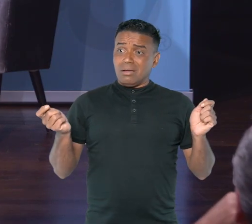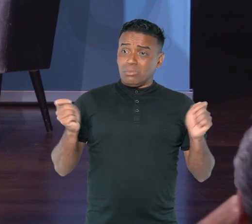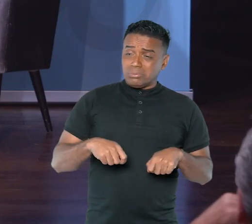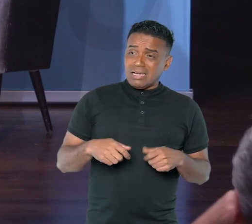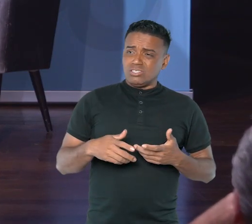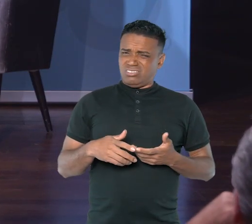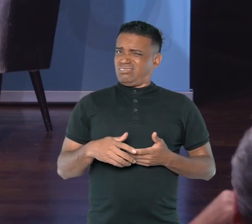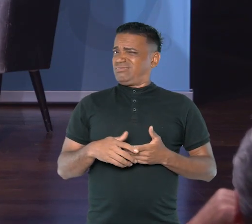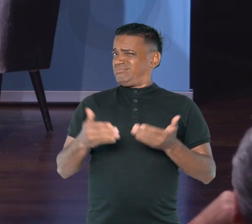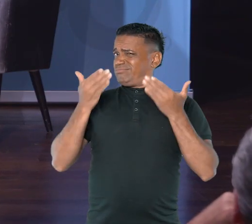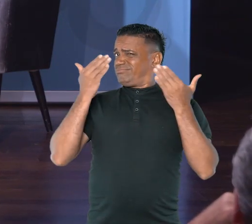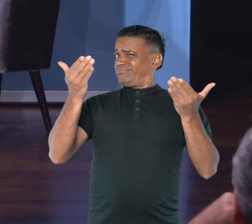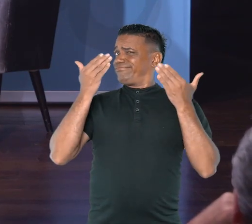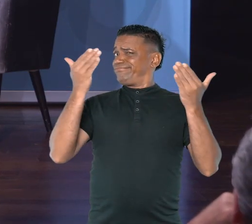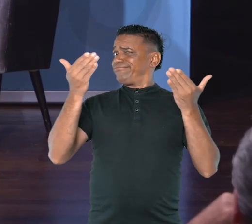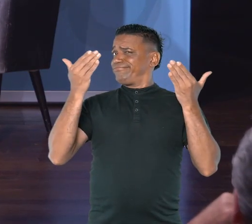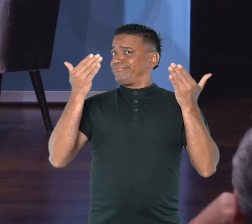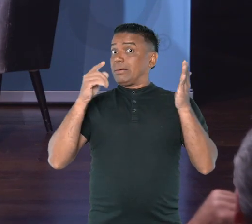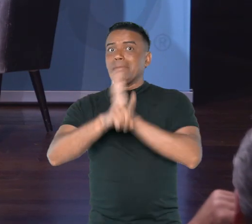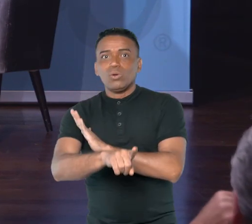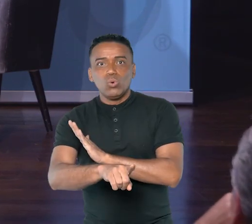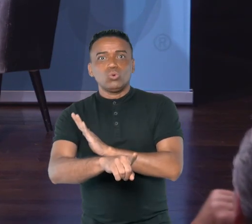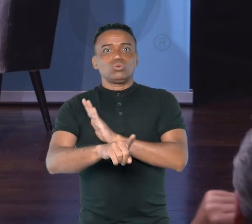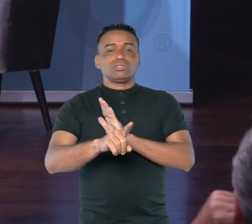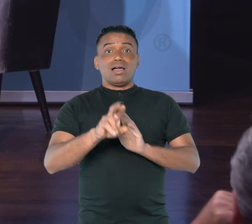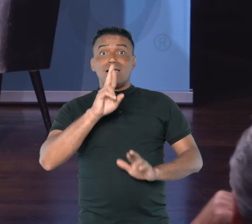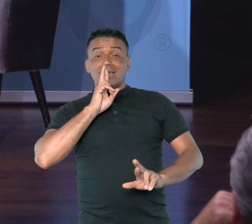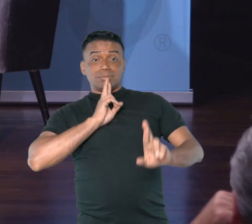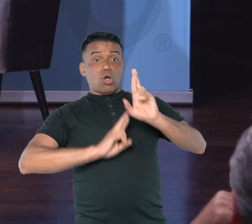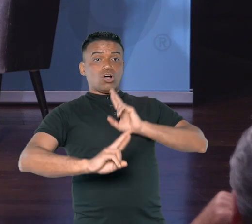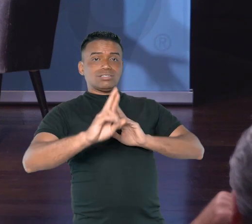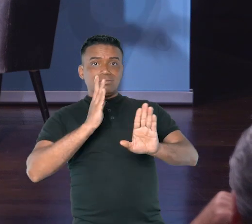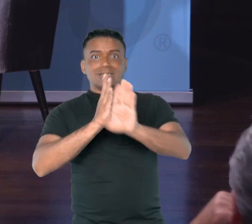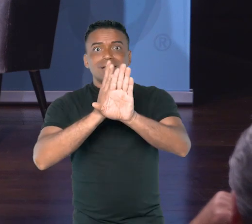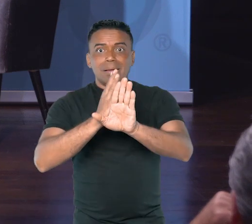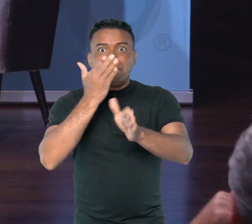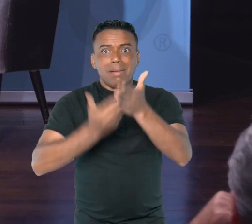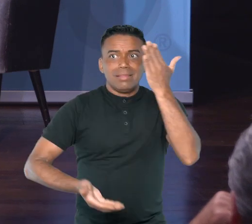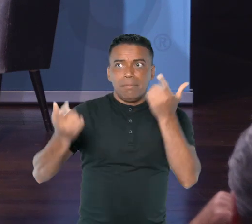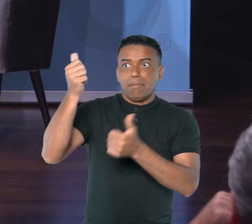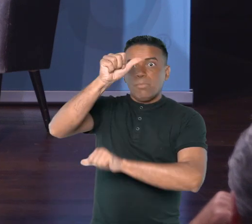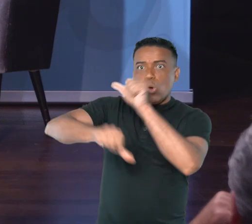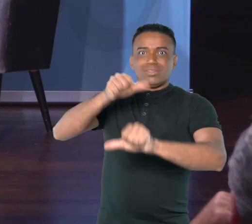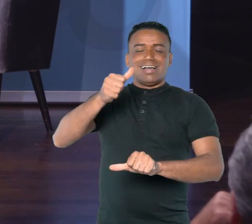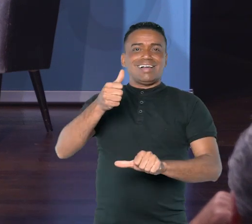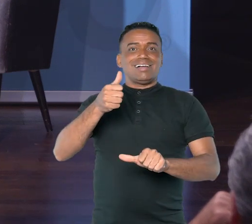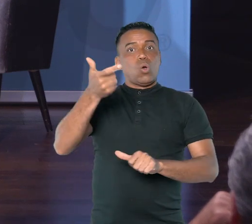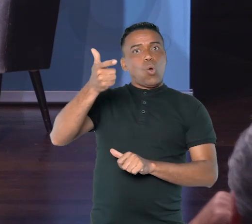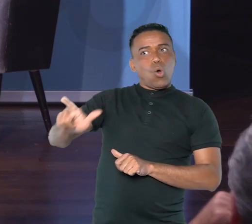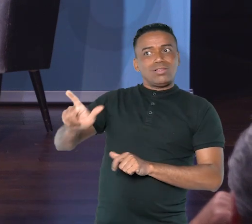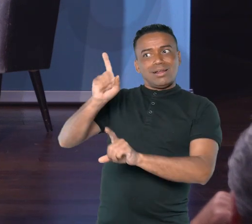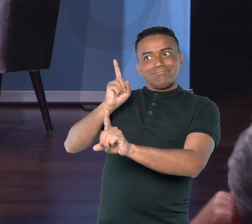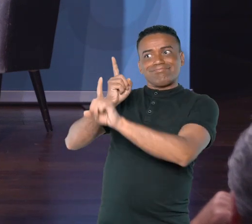possibilidade de duvidar, né? De fazer perguntas, de encontrar respostas, para depois perdê-las de novo. O